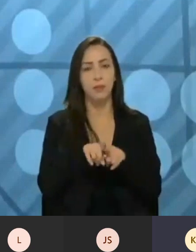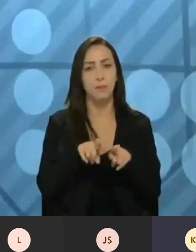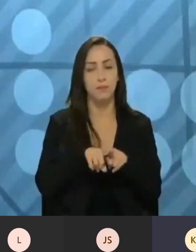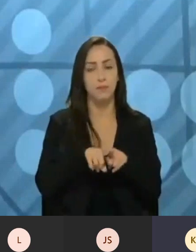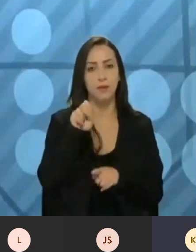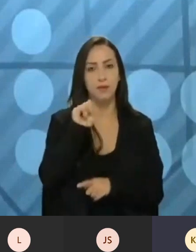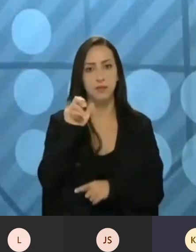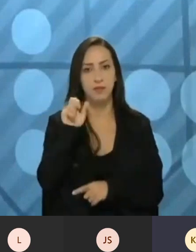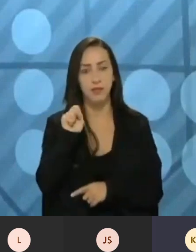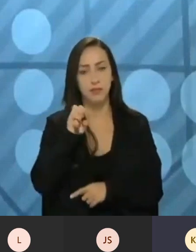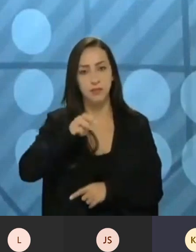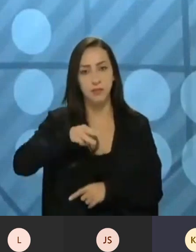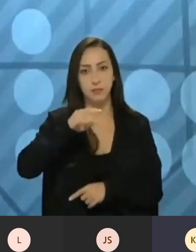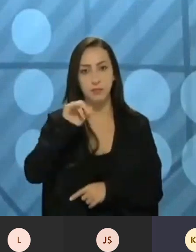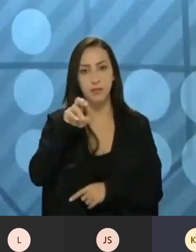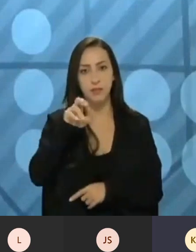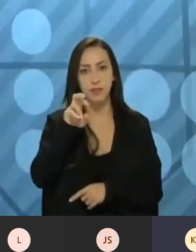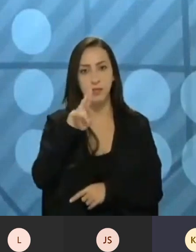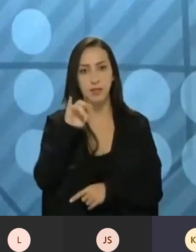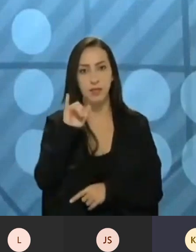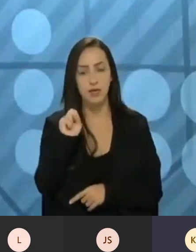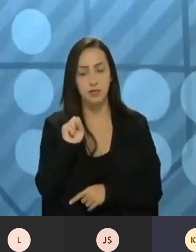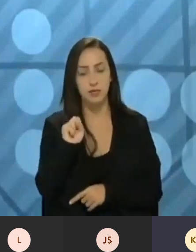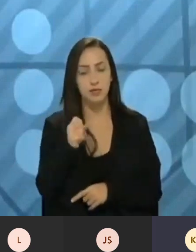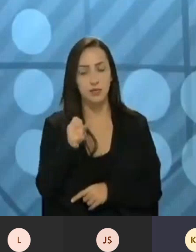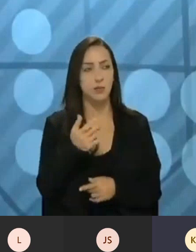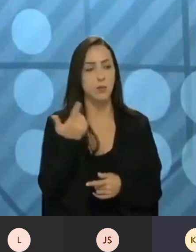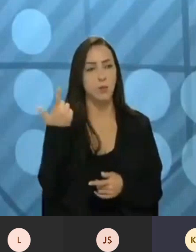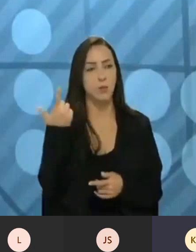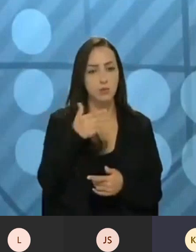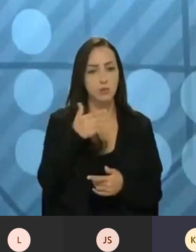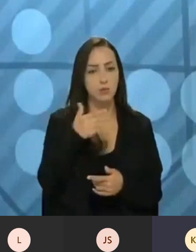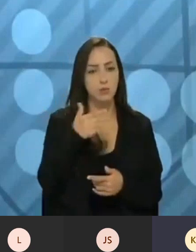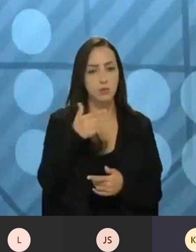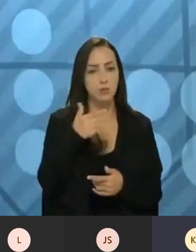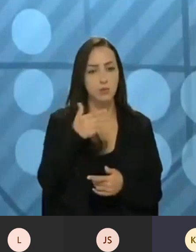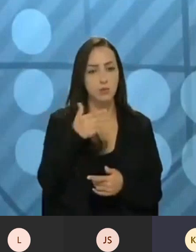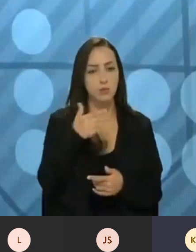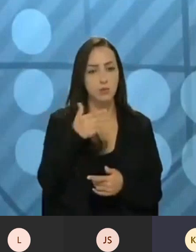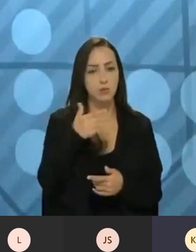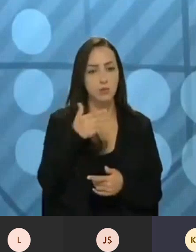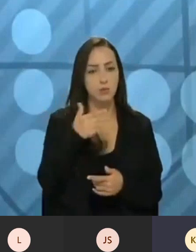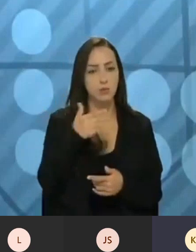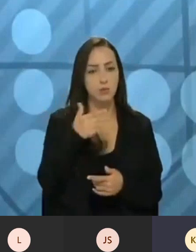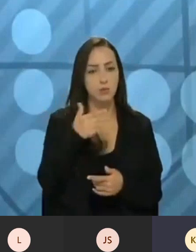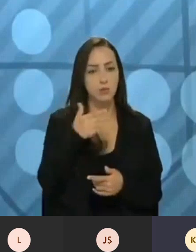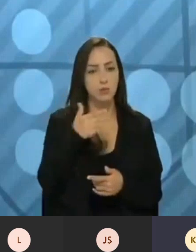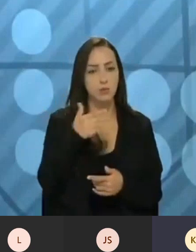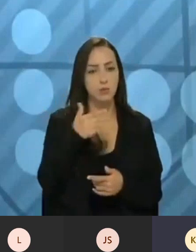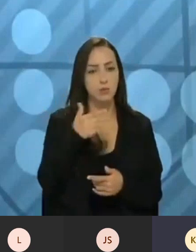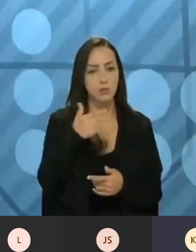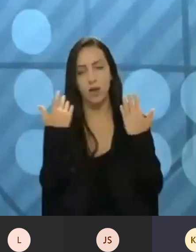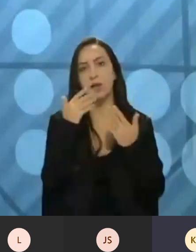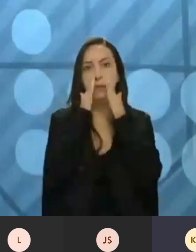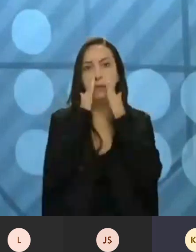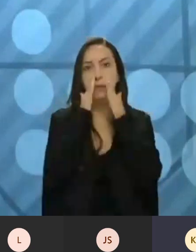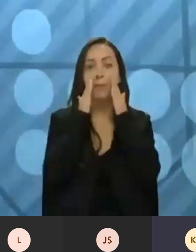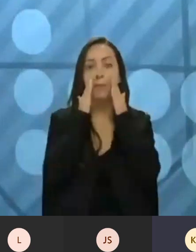geralmente, para melhorar a questão da pele, do cabelo, da unha, enfim, para